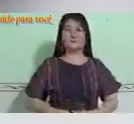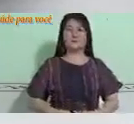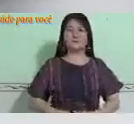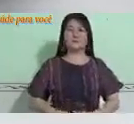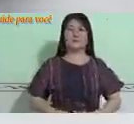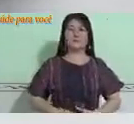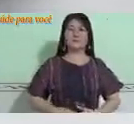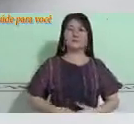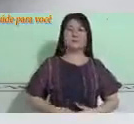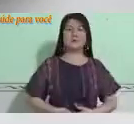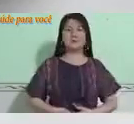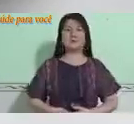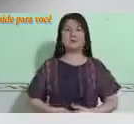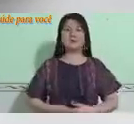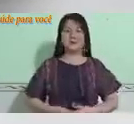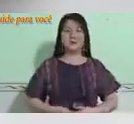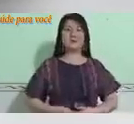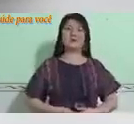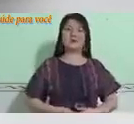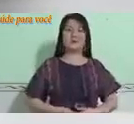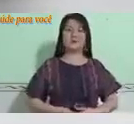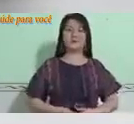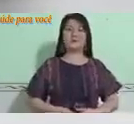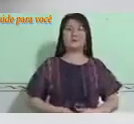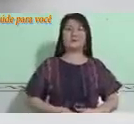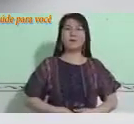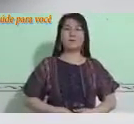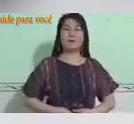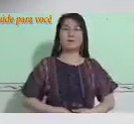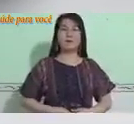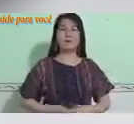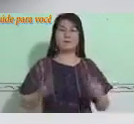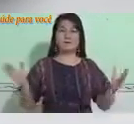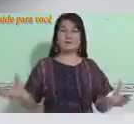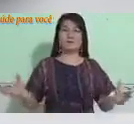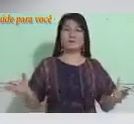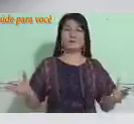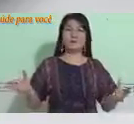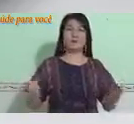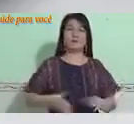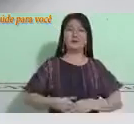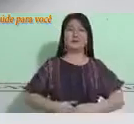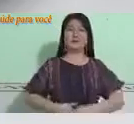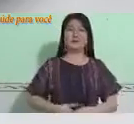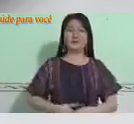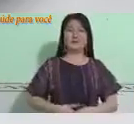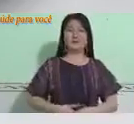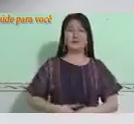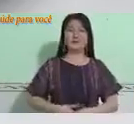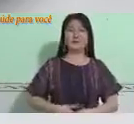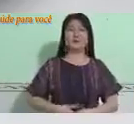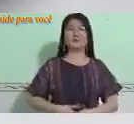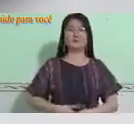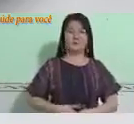DARACOMBATERRATNDINITESATIOSPLANTASQT maçã anti-inflamatória como gengibre, vírgula aloe vera porque ele é exato anarais do problema, vírgula trazendo alívio